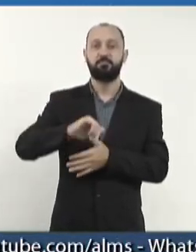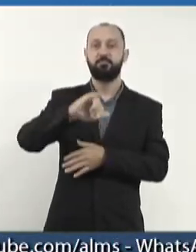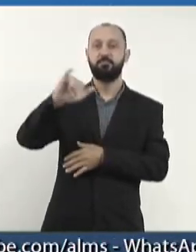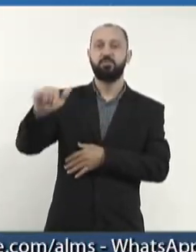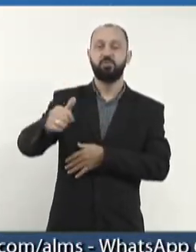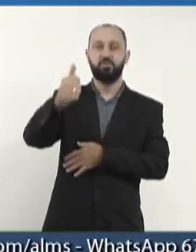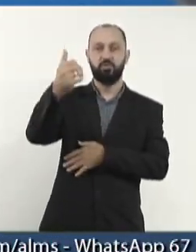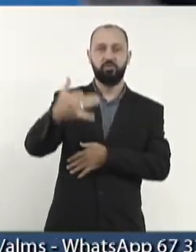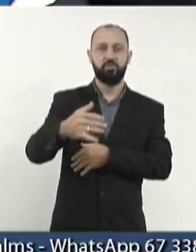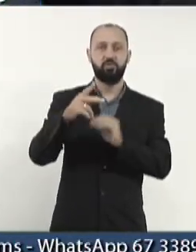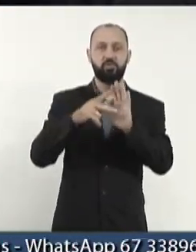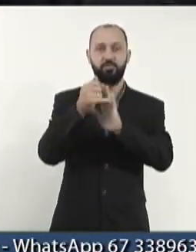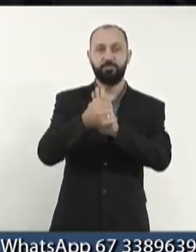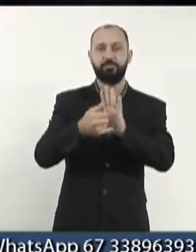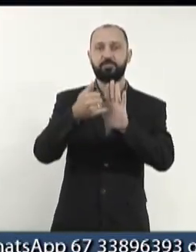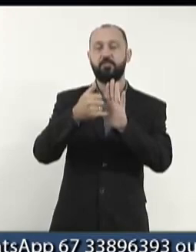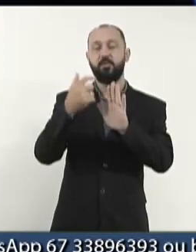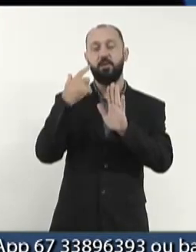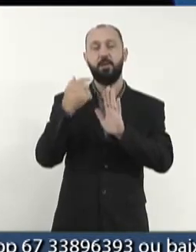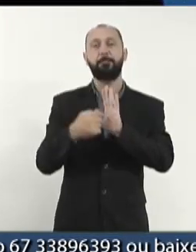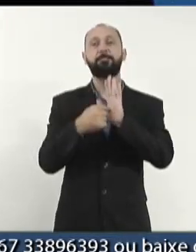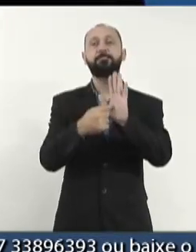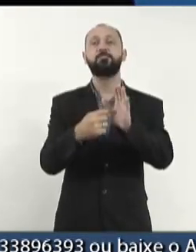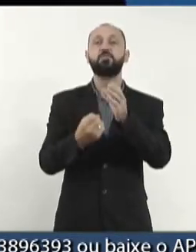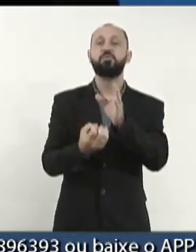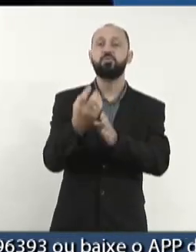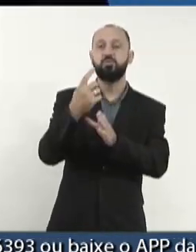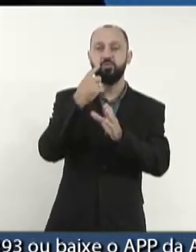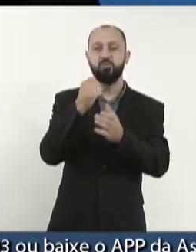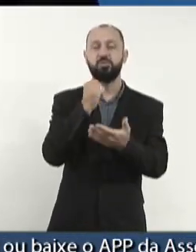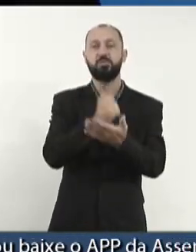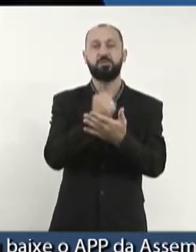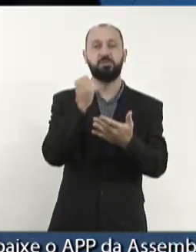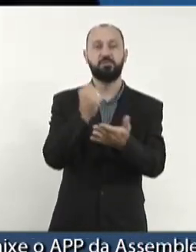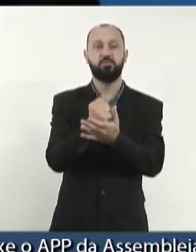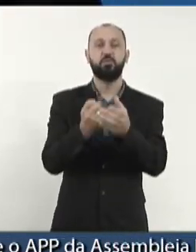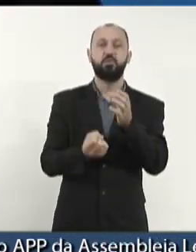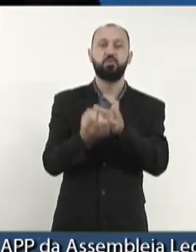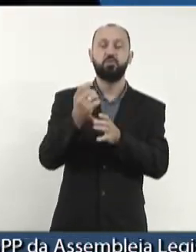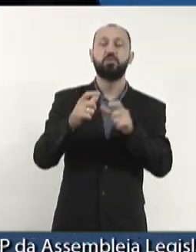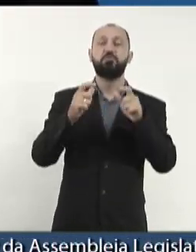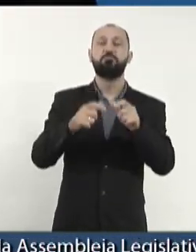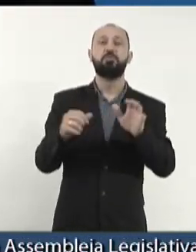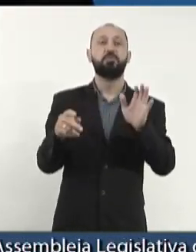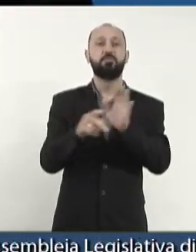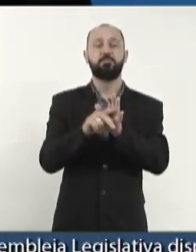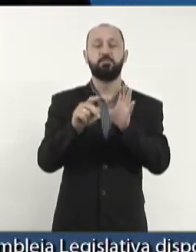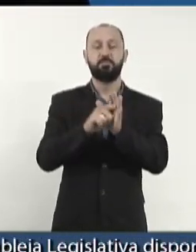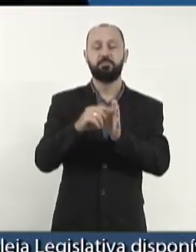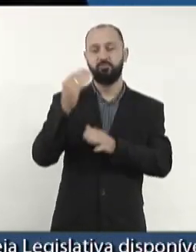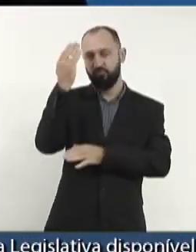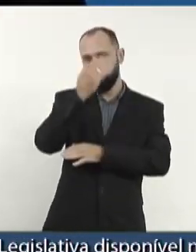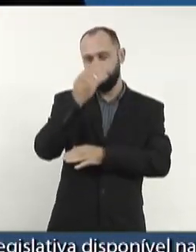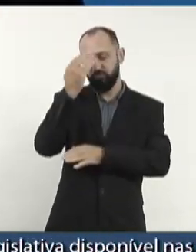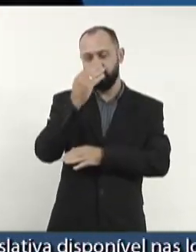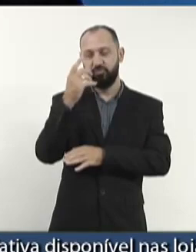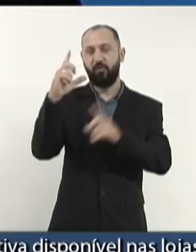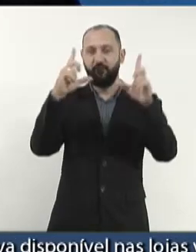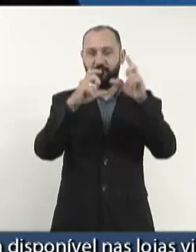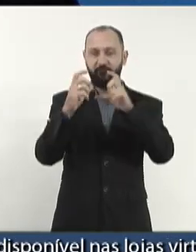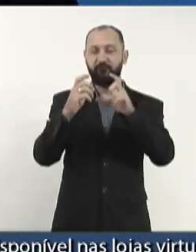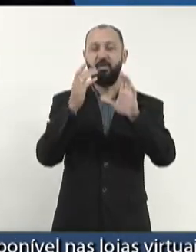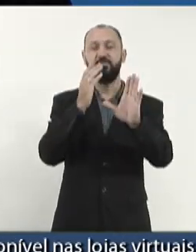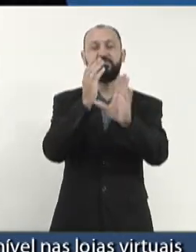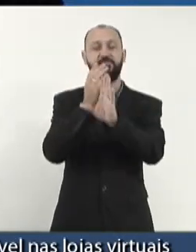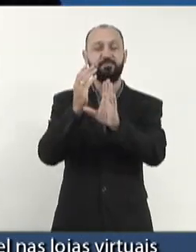Justificativa. O projeto, ora apresentado, cria o cadastro e institui o Banco de Dados de Reconhecimento Facial e Digital de